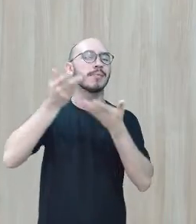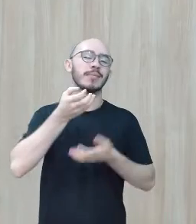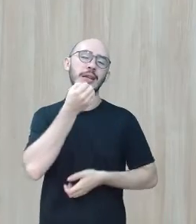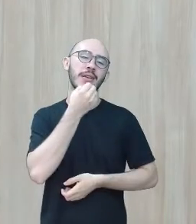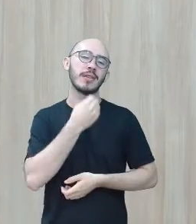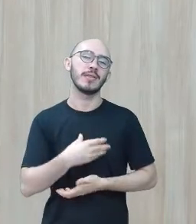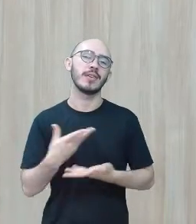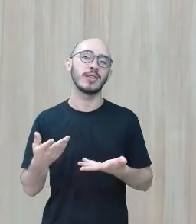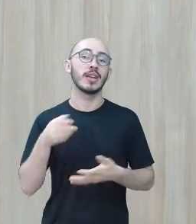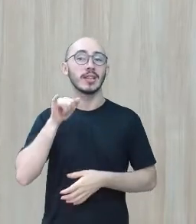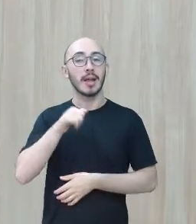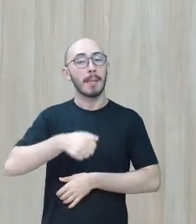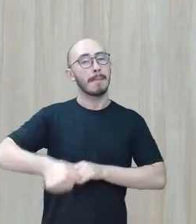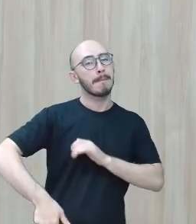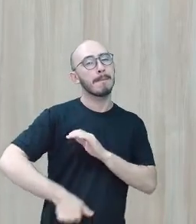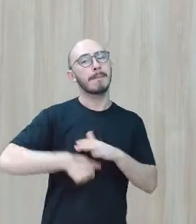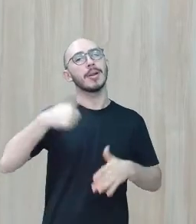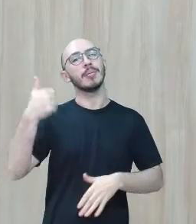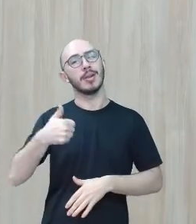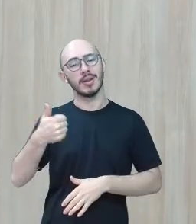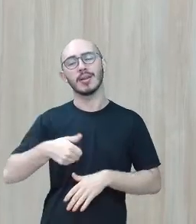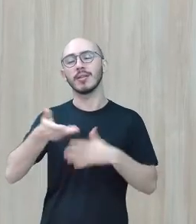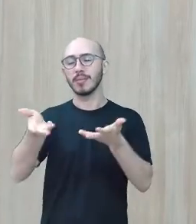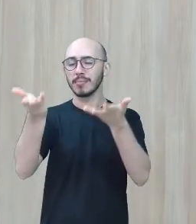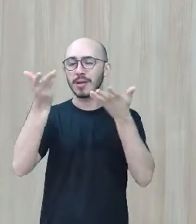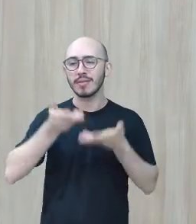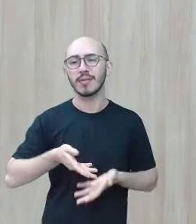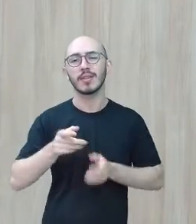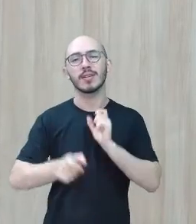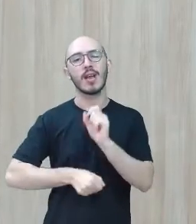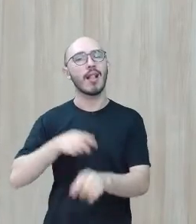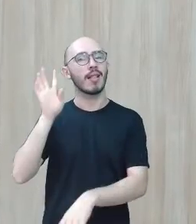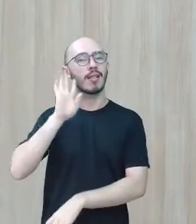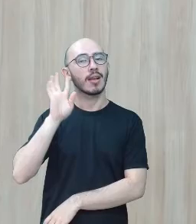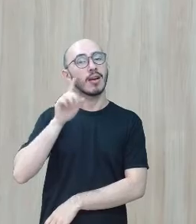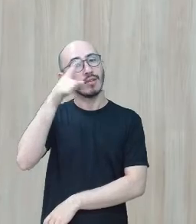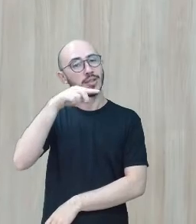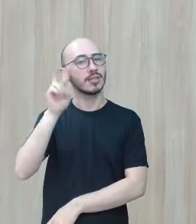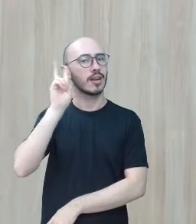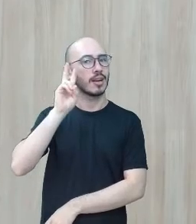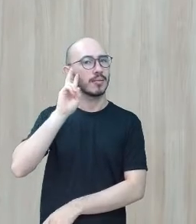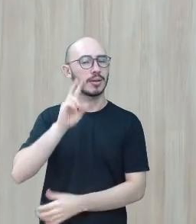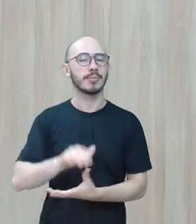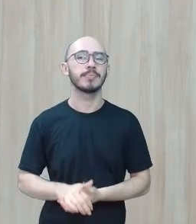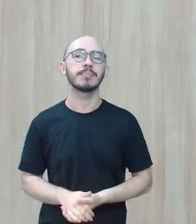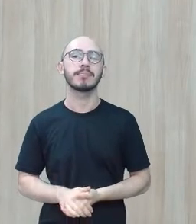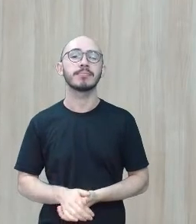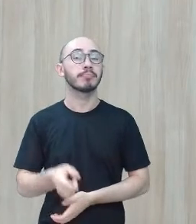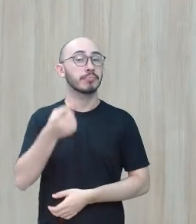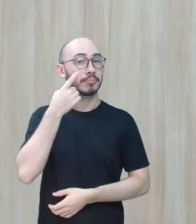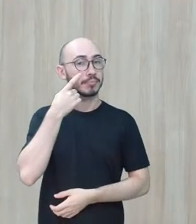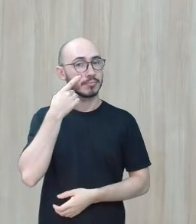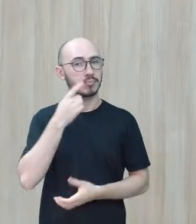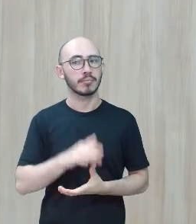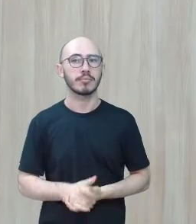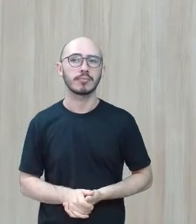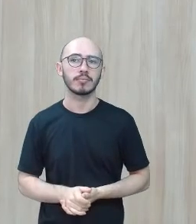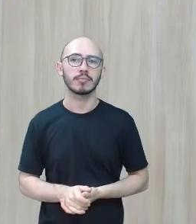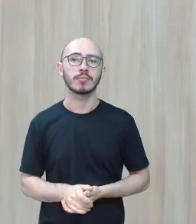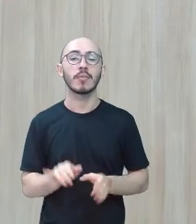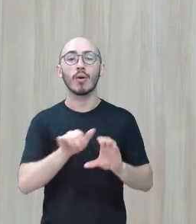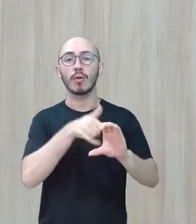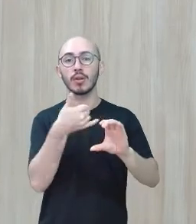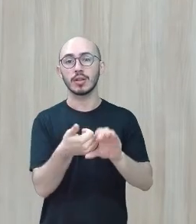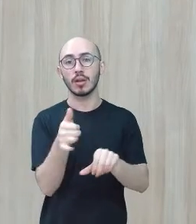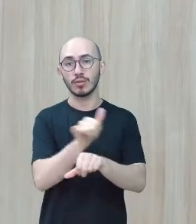quem nunca esteve aqui com a gente. Que legal saber que vocês estão lembrando. E vê só que magia. O canal do